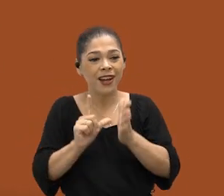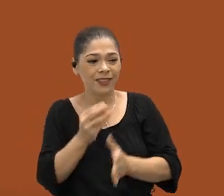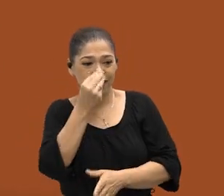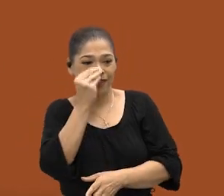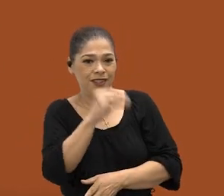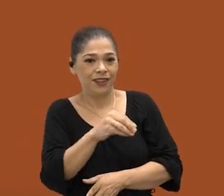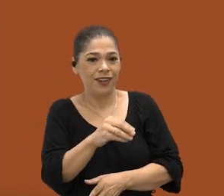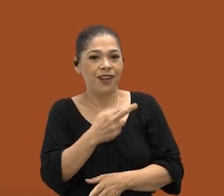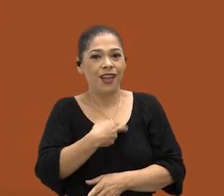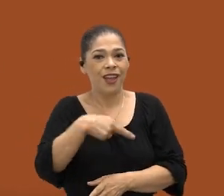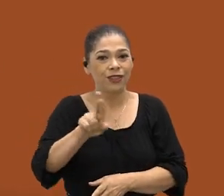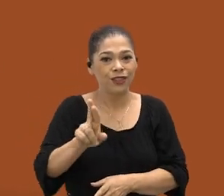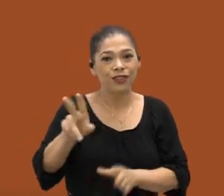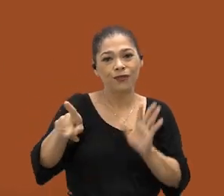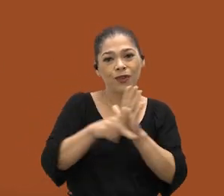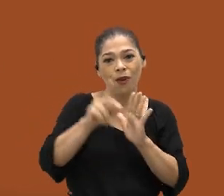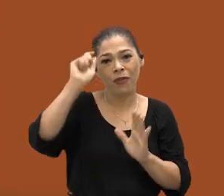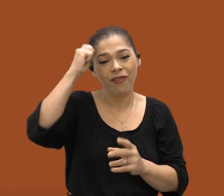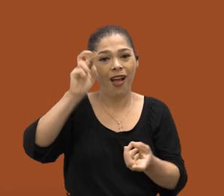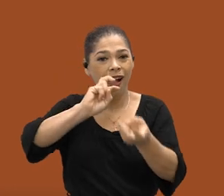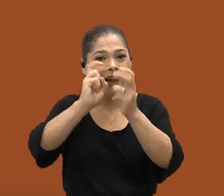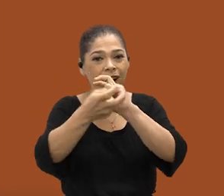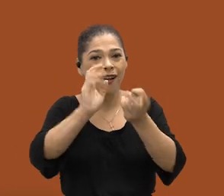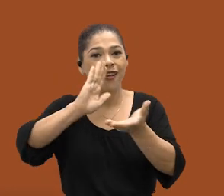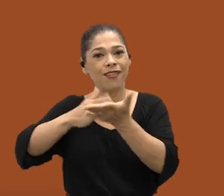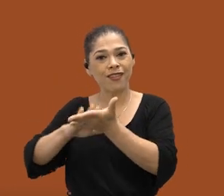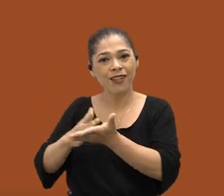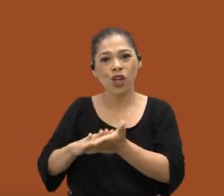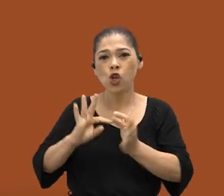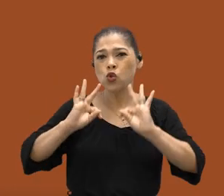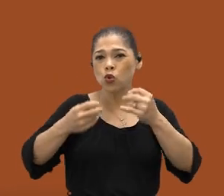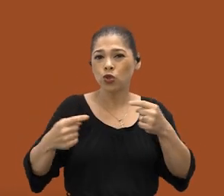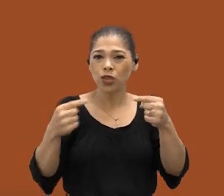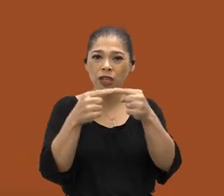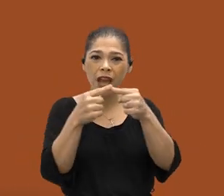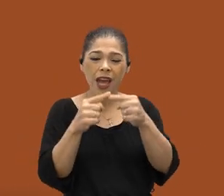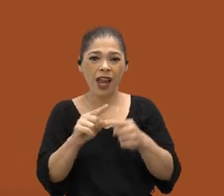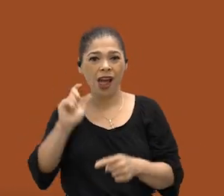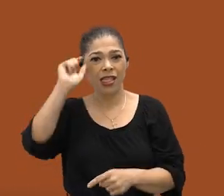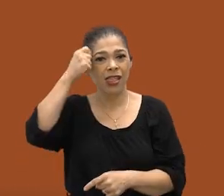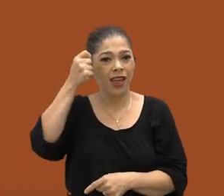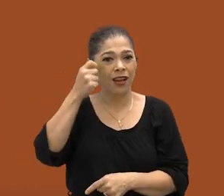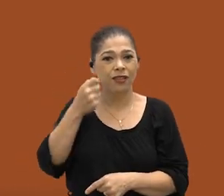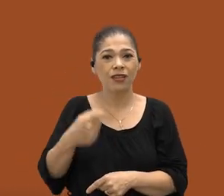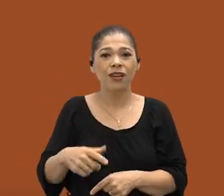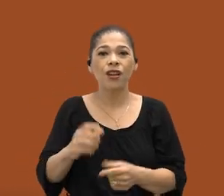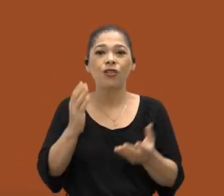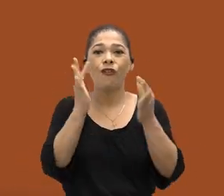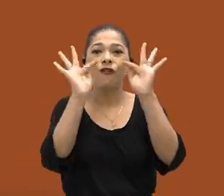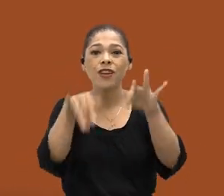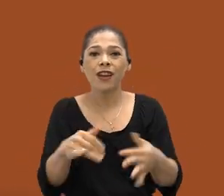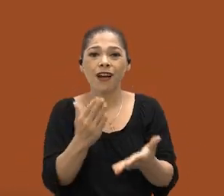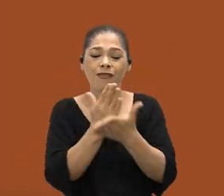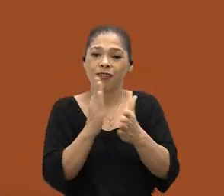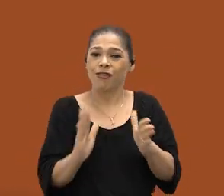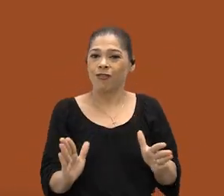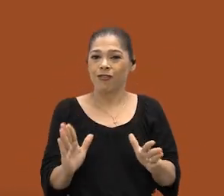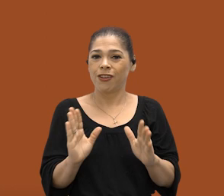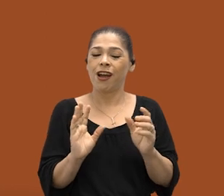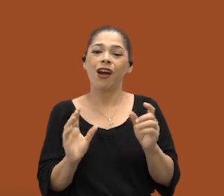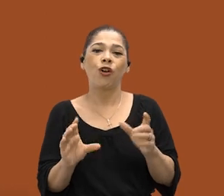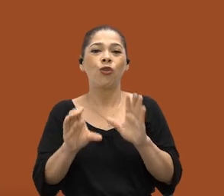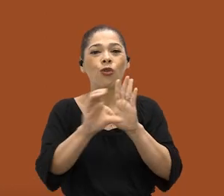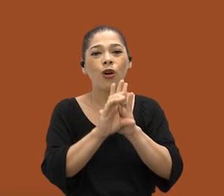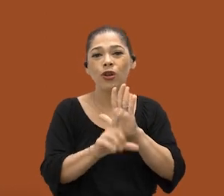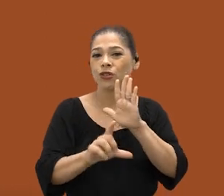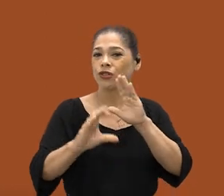como religião de matriz africana capoeira samba tudo que era negro foi criminalizado na saída da escravidão né do